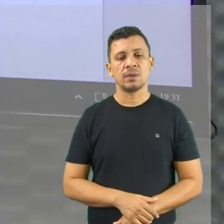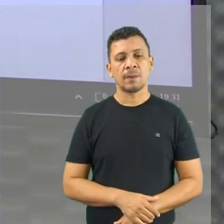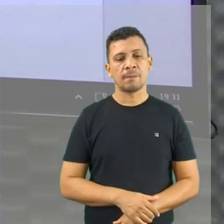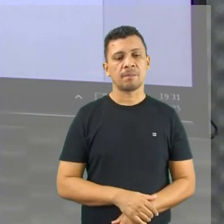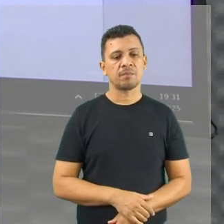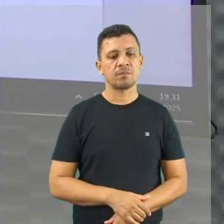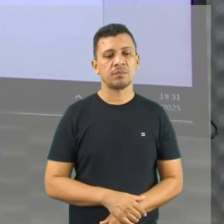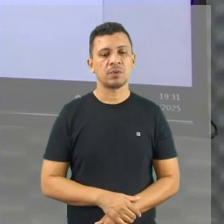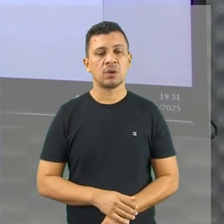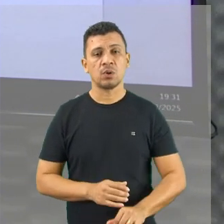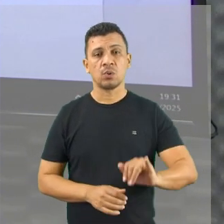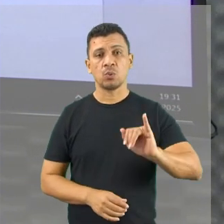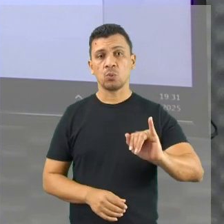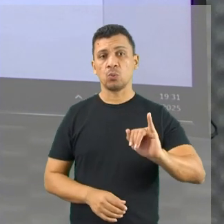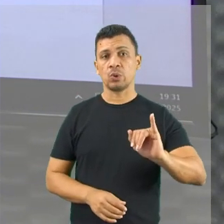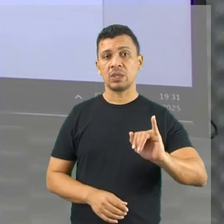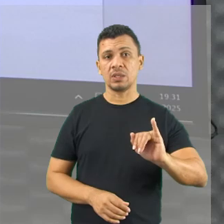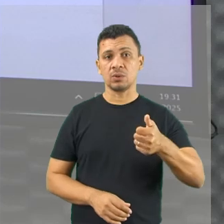igual ao I